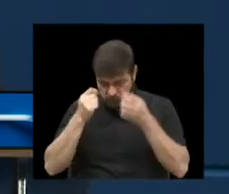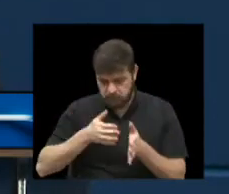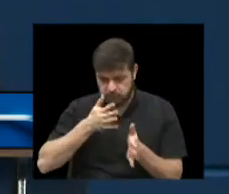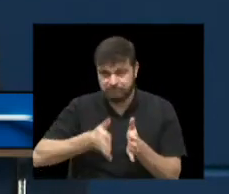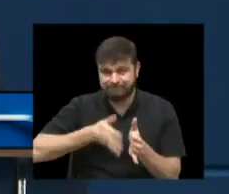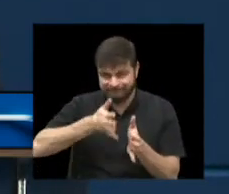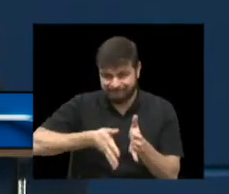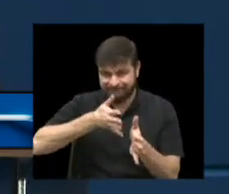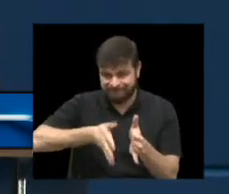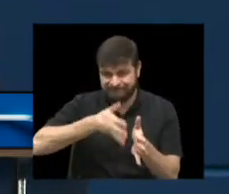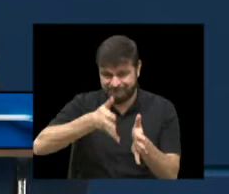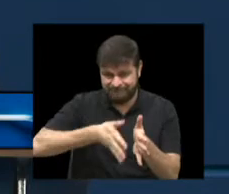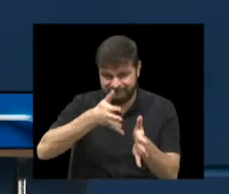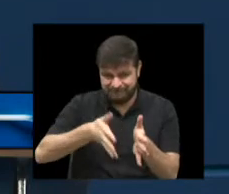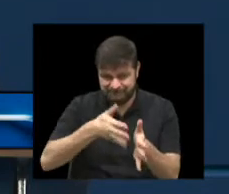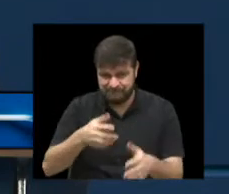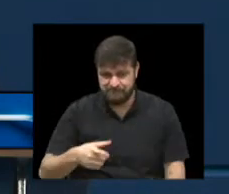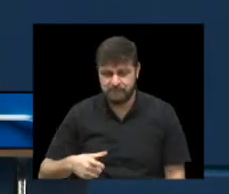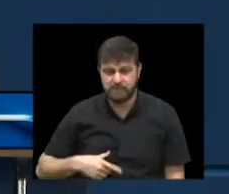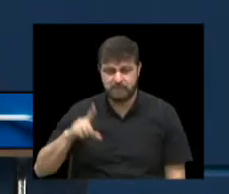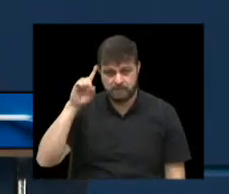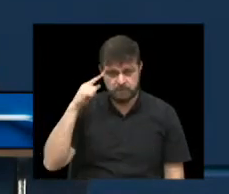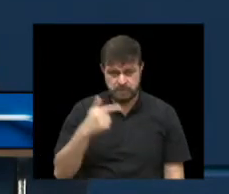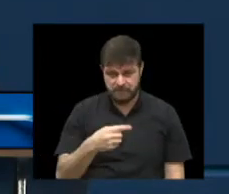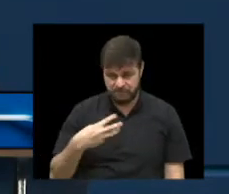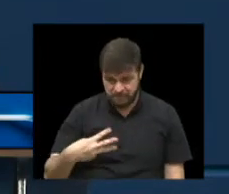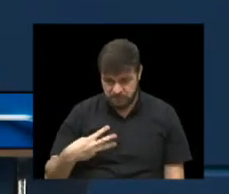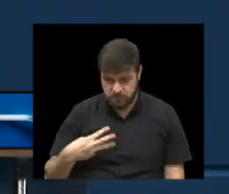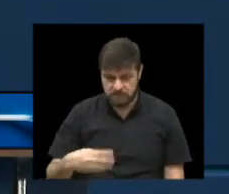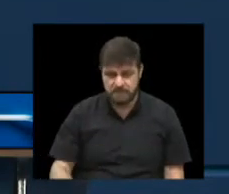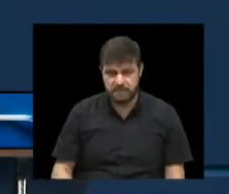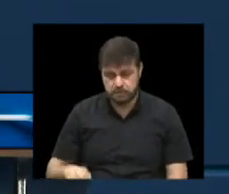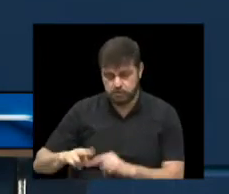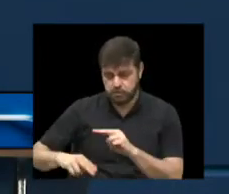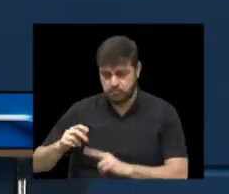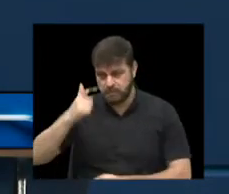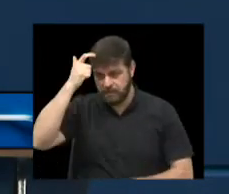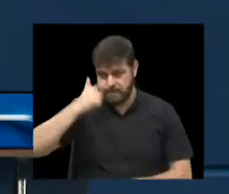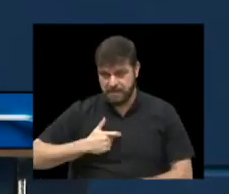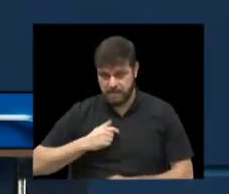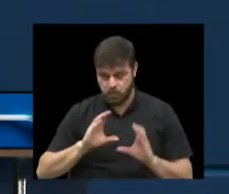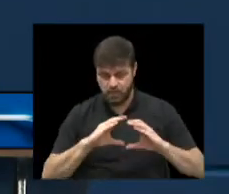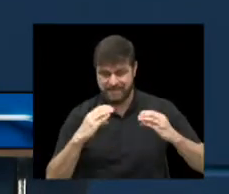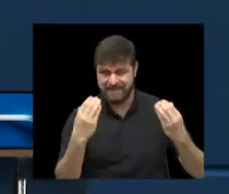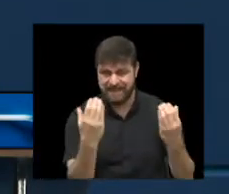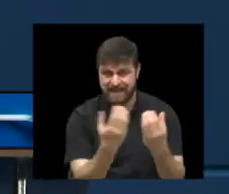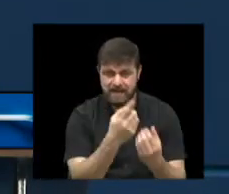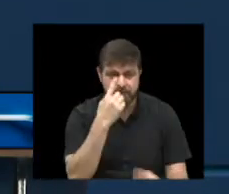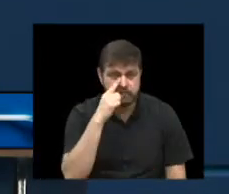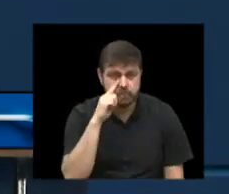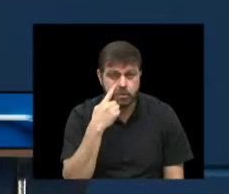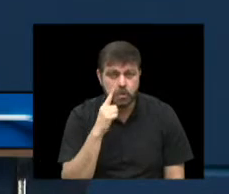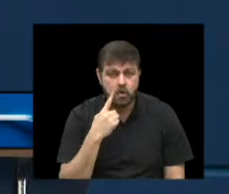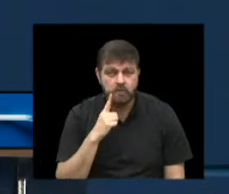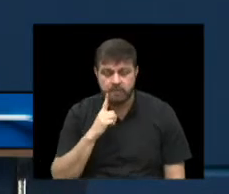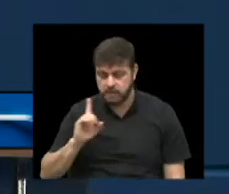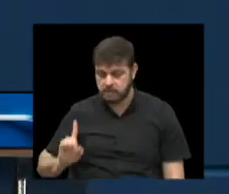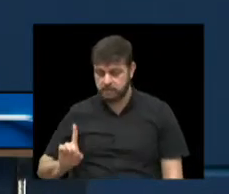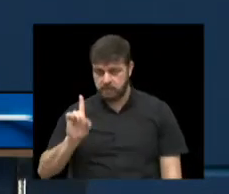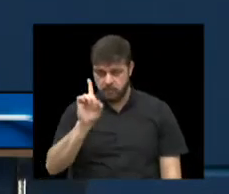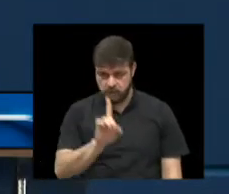dia 23, semana passada, na Câmara Municipal de Louveira, participando do seminário sobre o